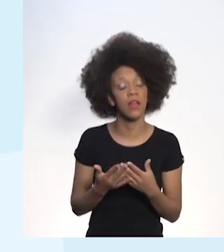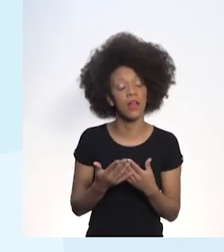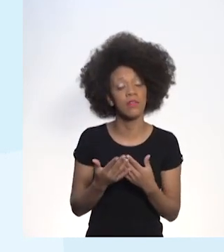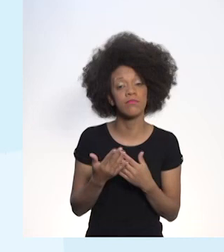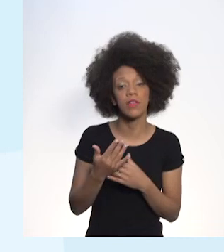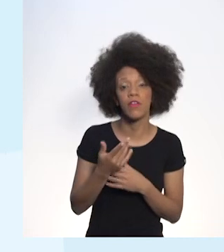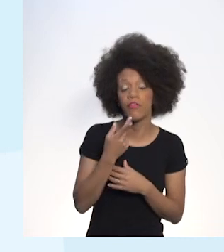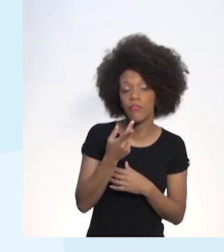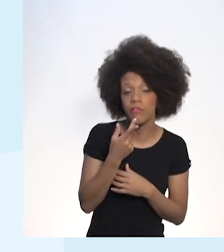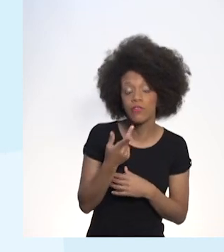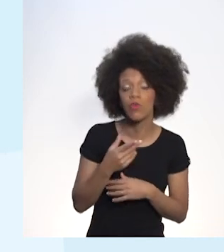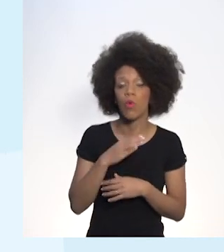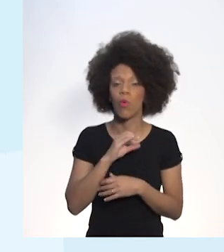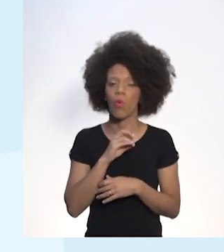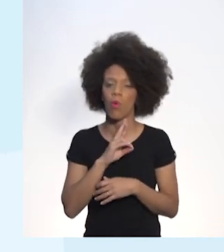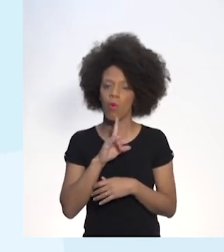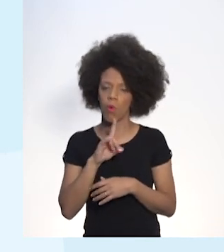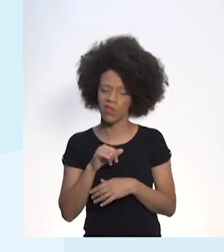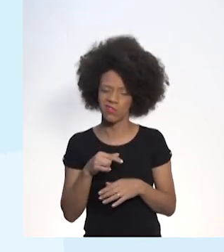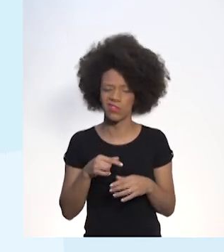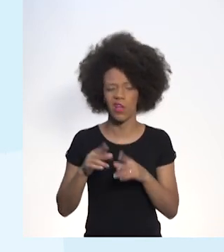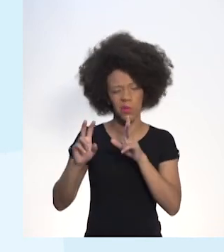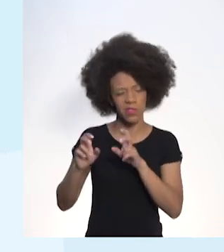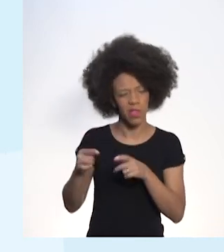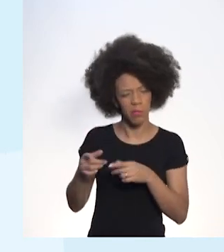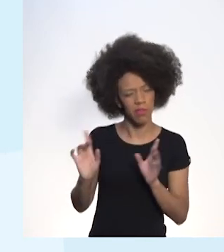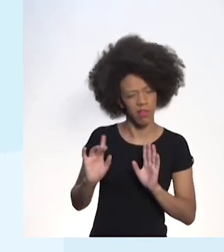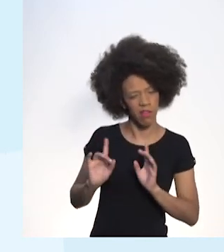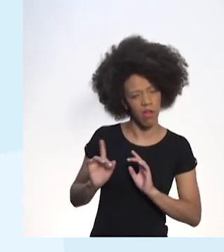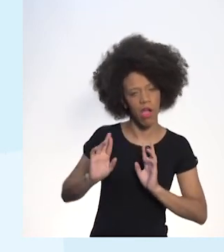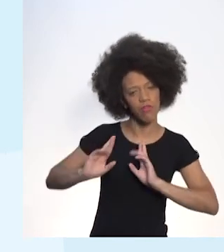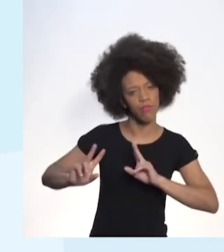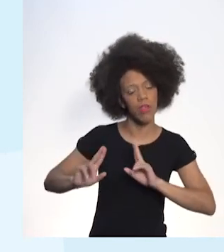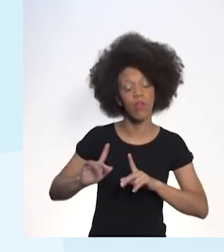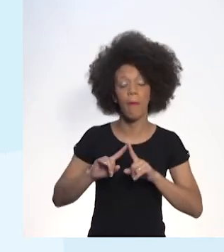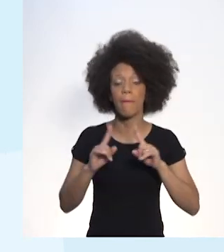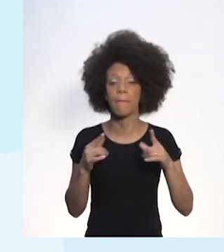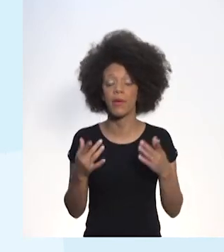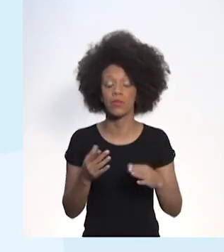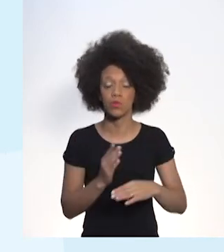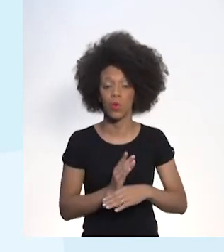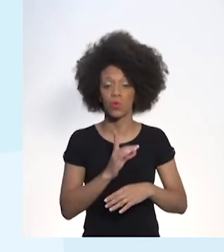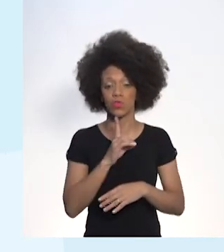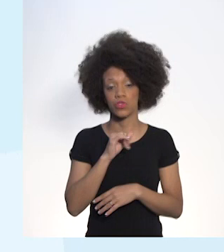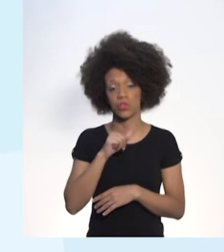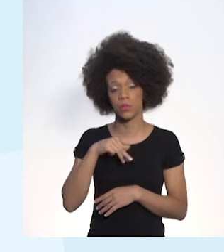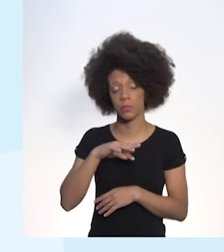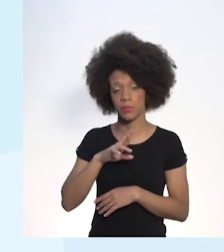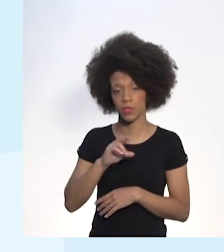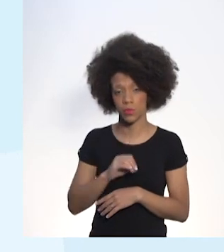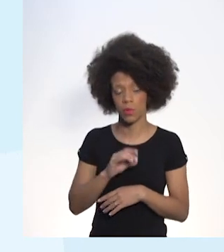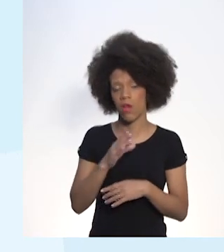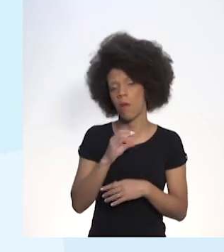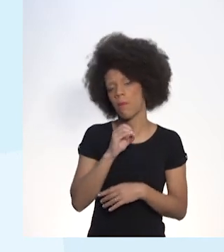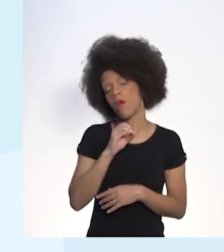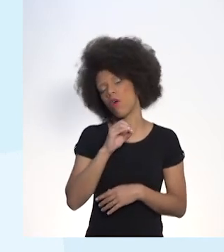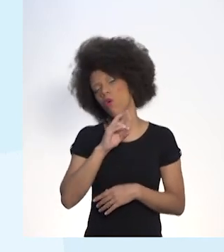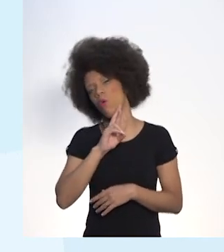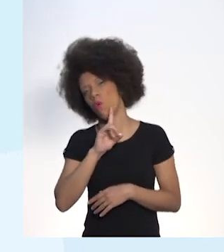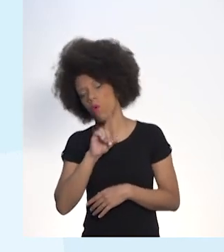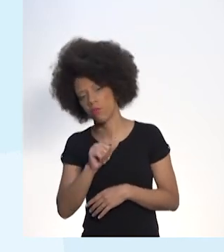vai aprofundar nesse assunto porque não é o tema da aula de hoje, tá bom? Mas o diâmetro é uma corda que passa